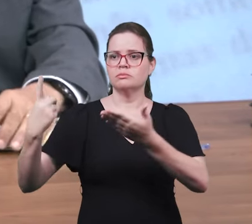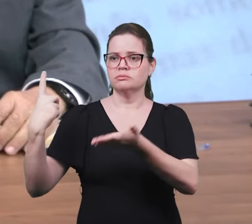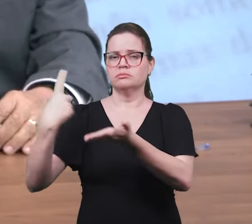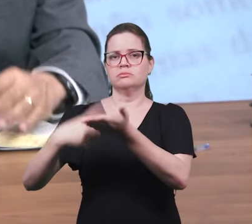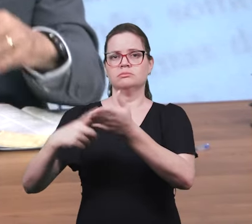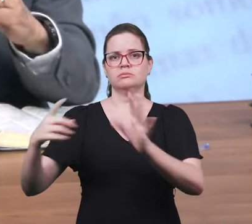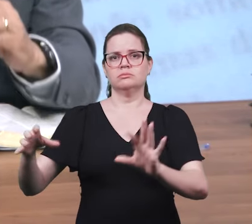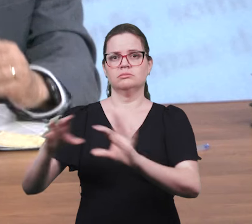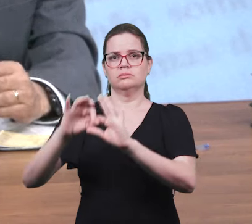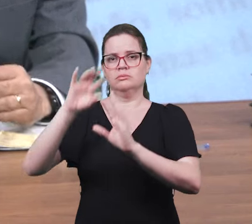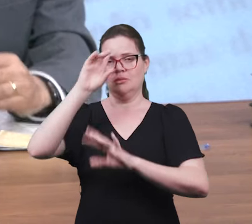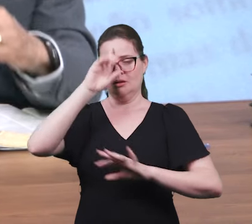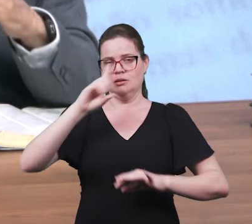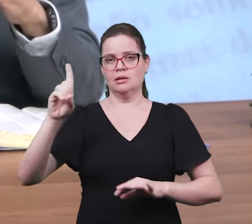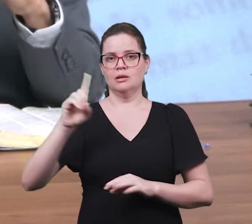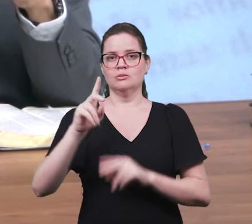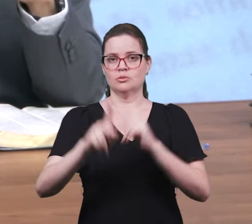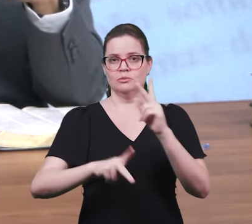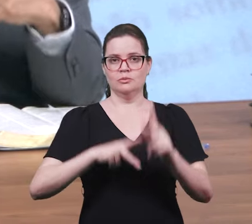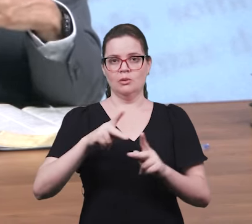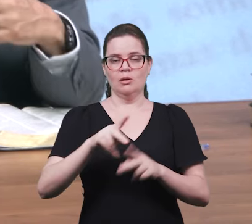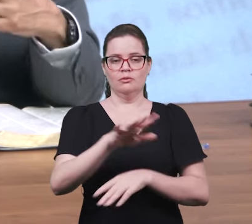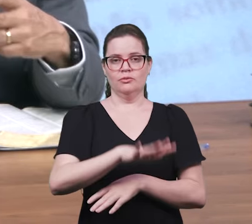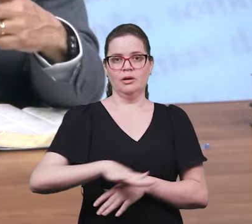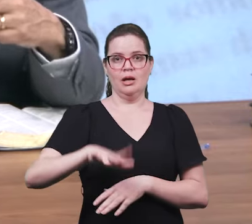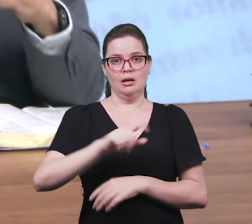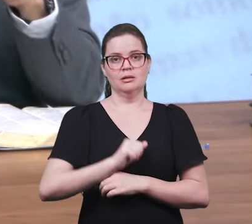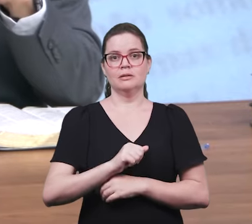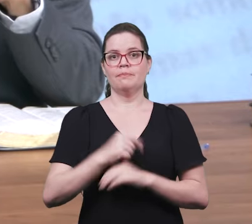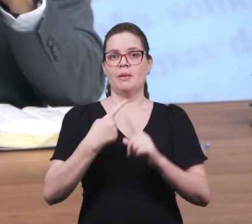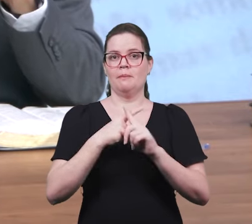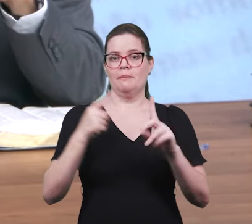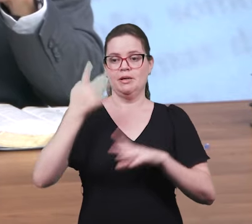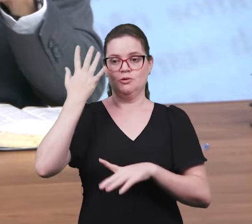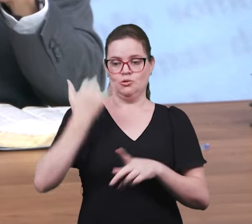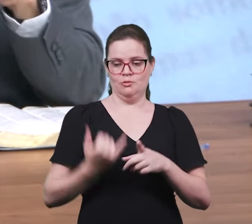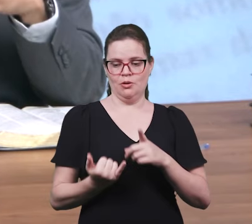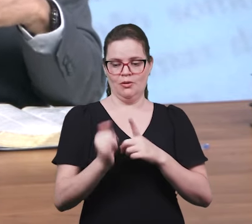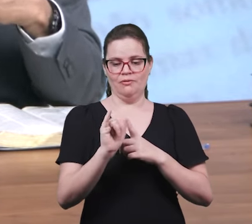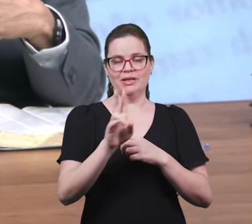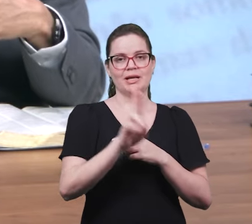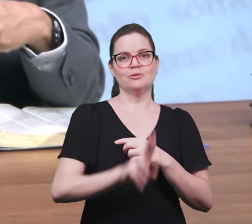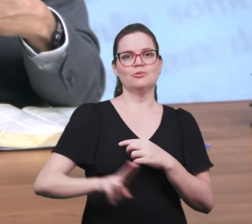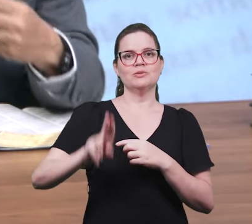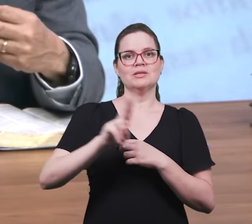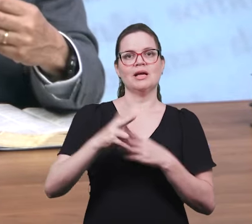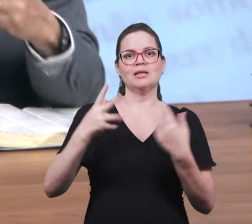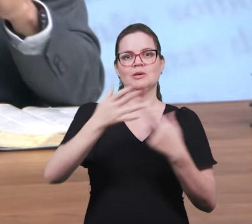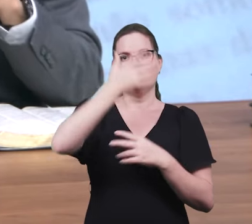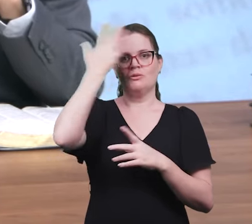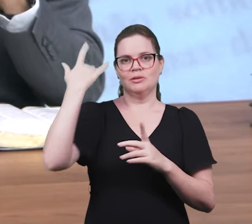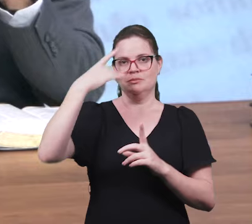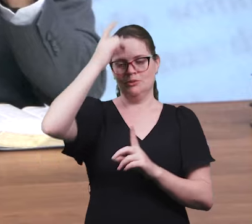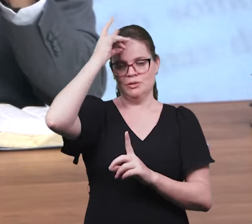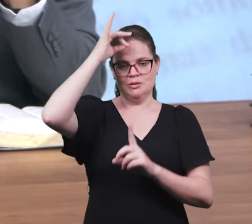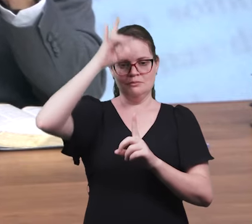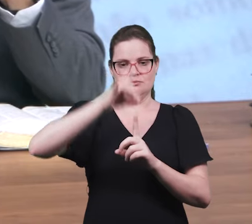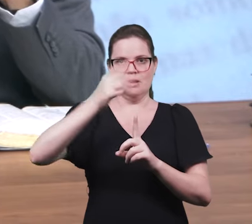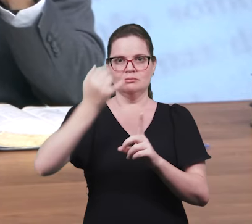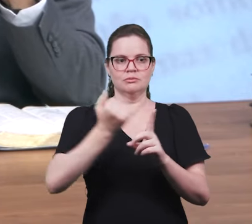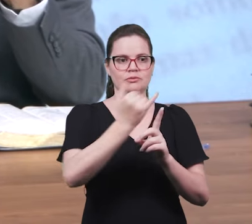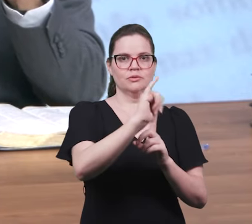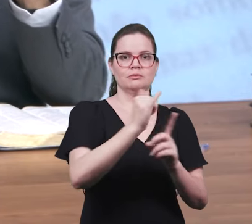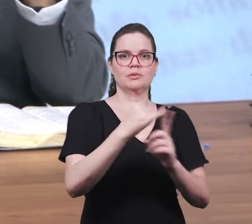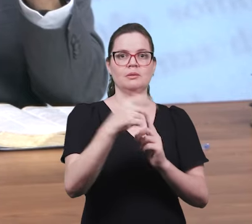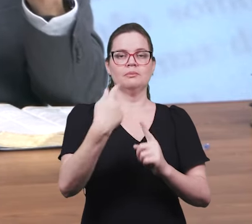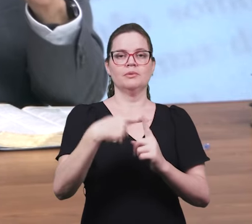Os profetas agiram como porta-vozes do Espírito Santo nos momentos críticos da vida do povo de